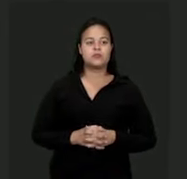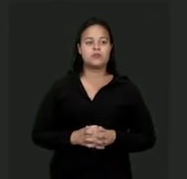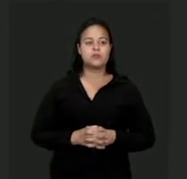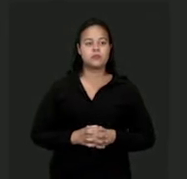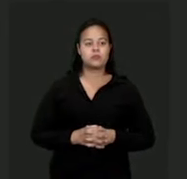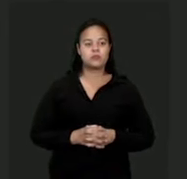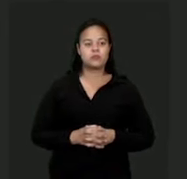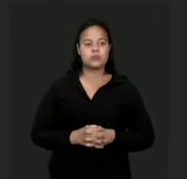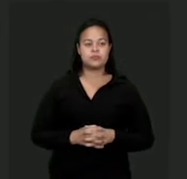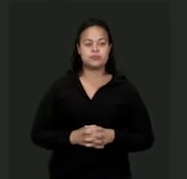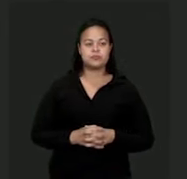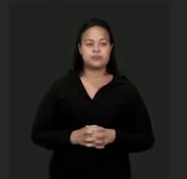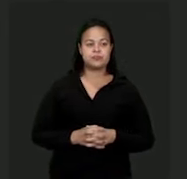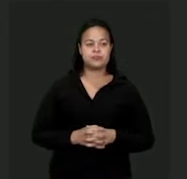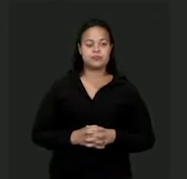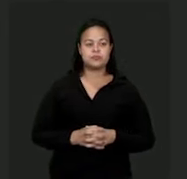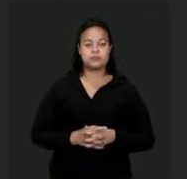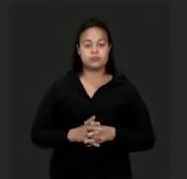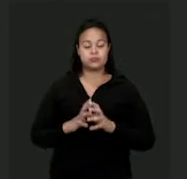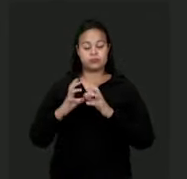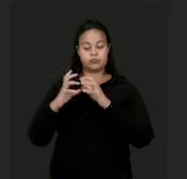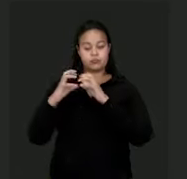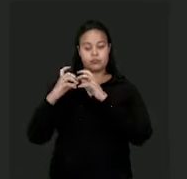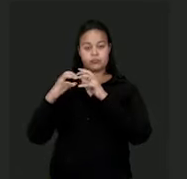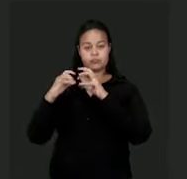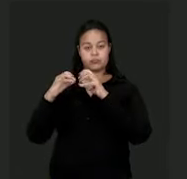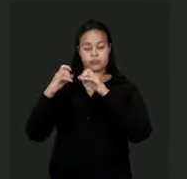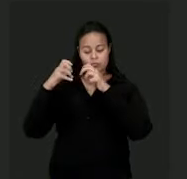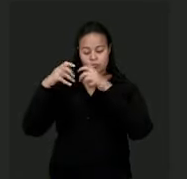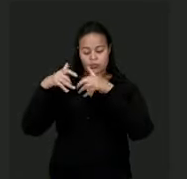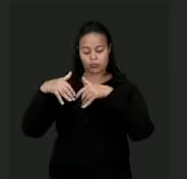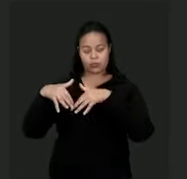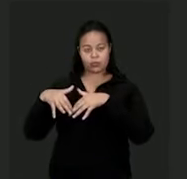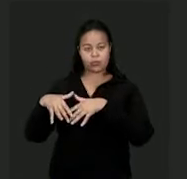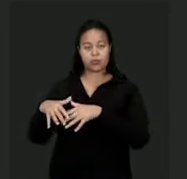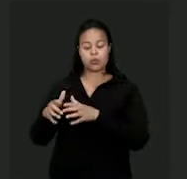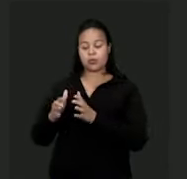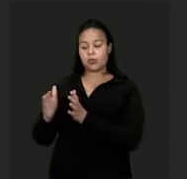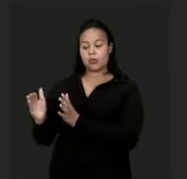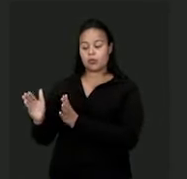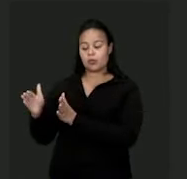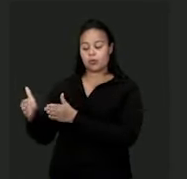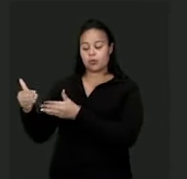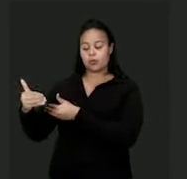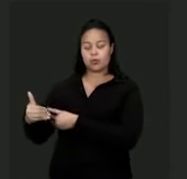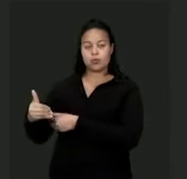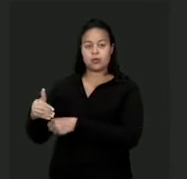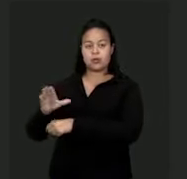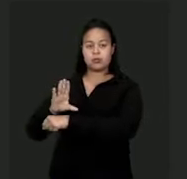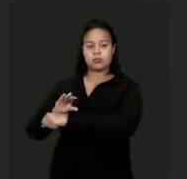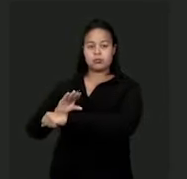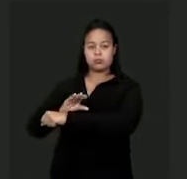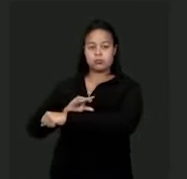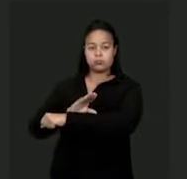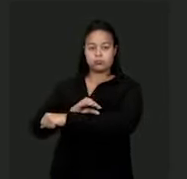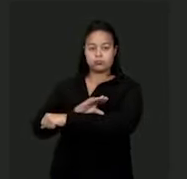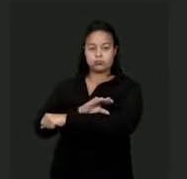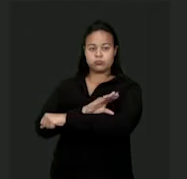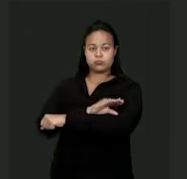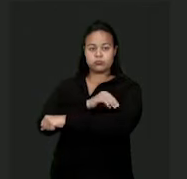Já o sistema nervoso periférico vai ser formado pelos nervos, que é essa estrutura